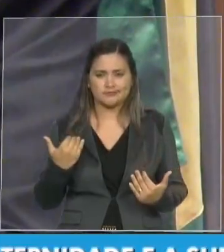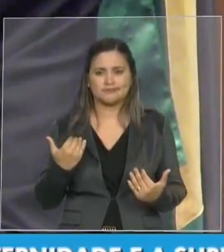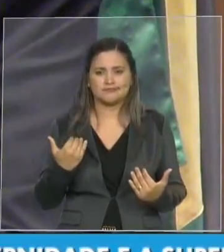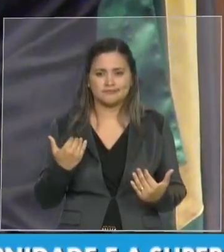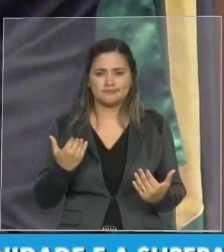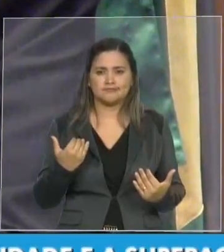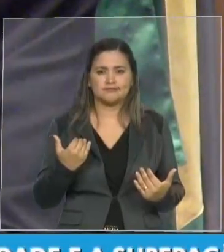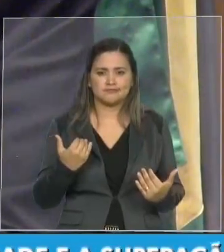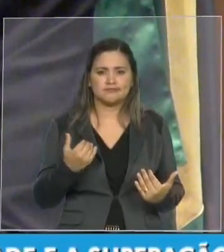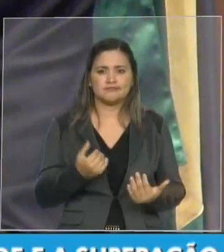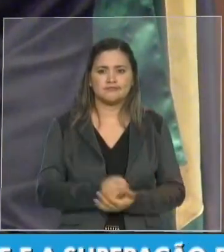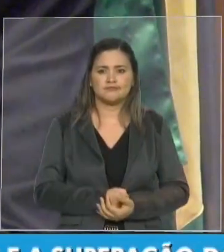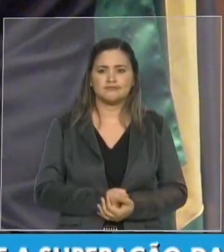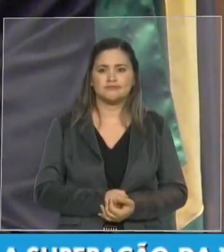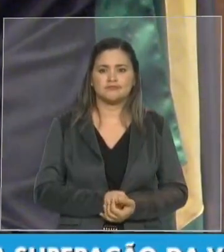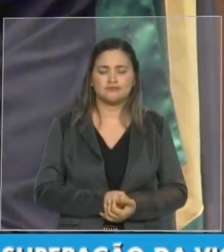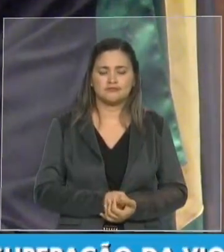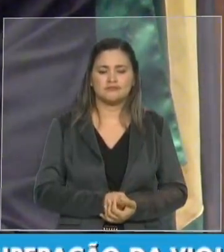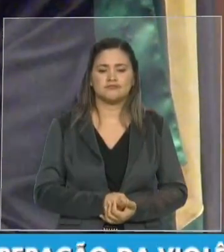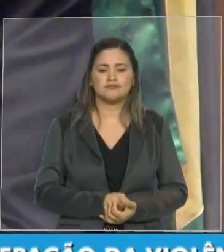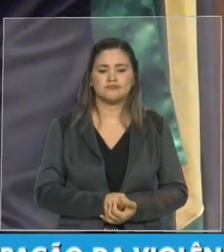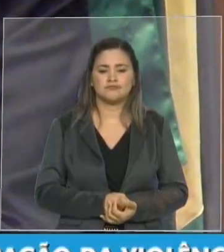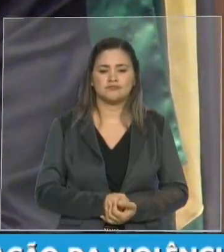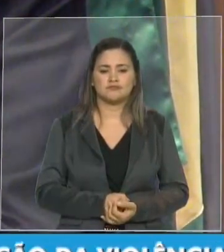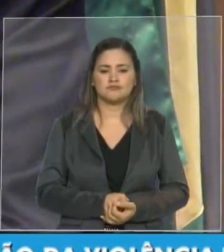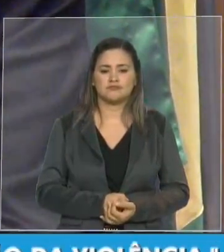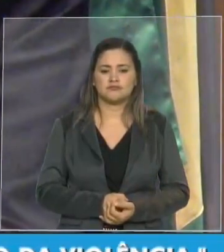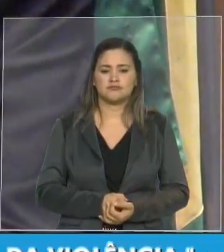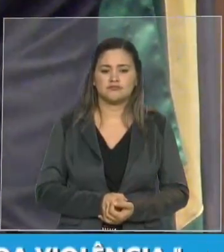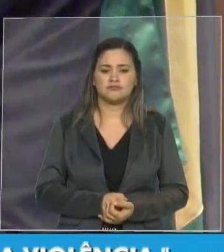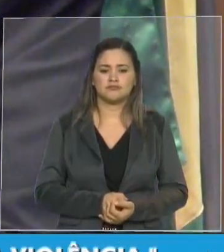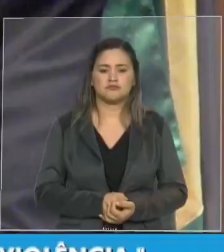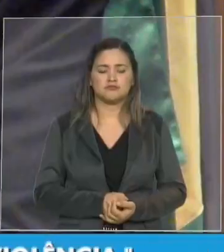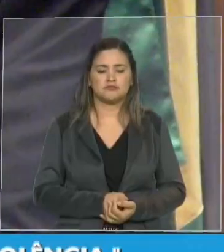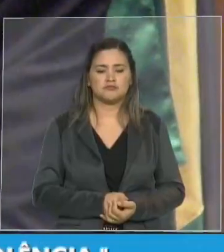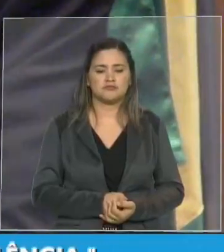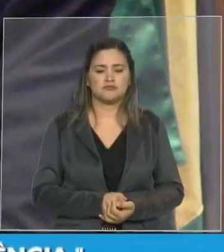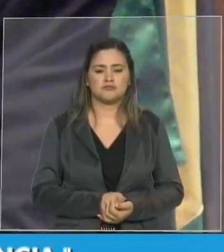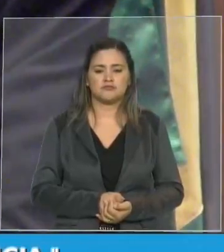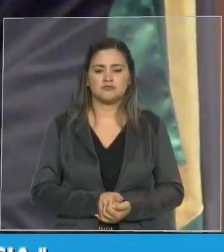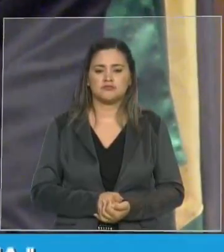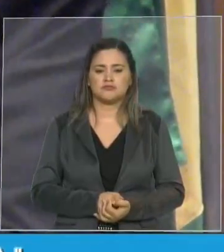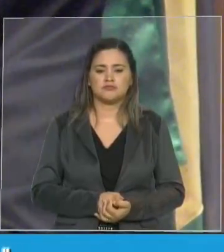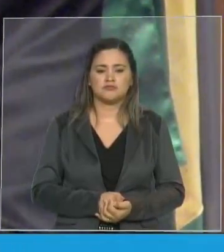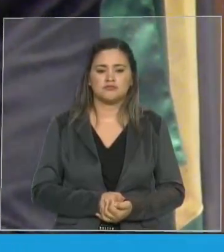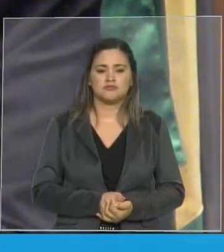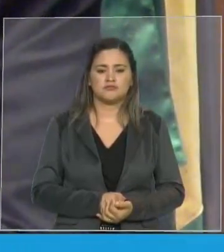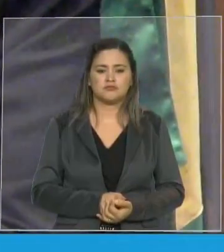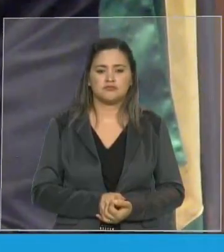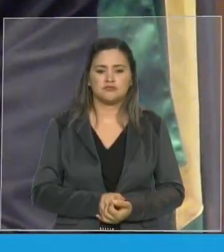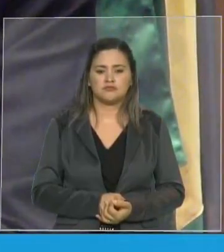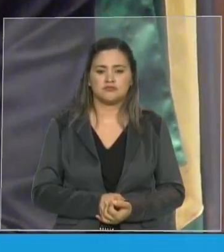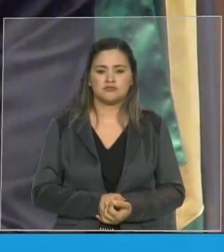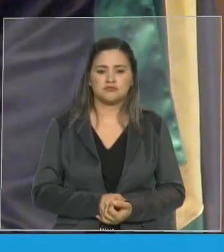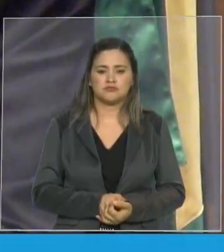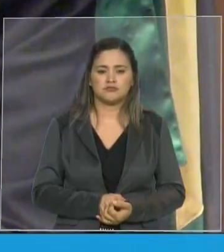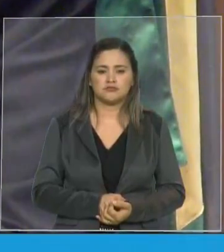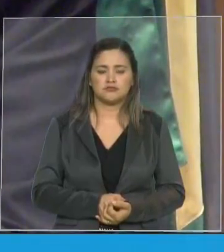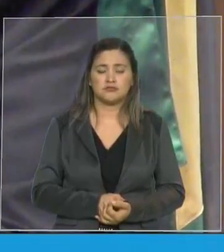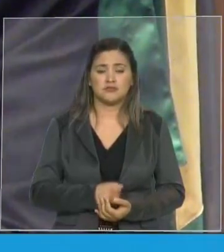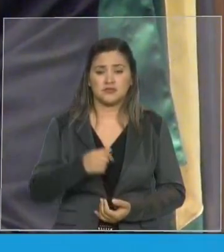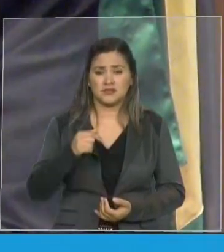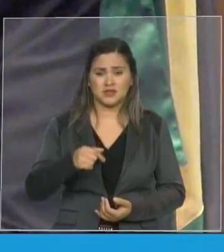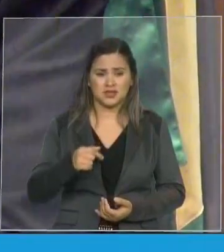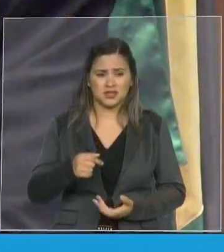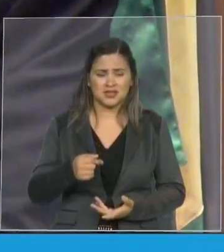questões graves. Nenhum país tem uma escravidão de 3 séculos e meio, quase